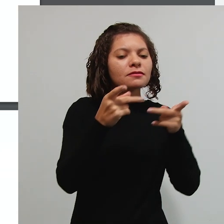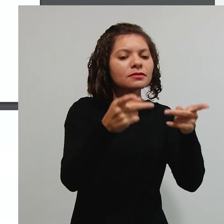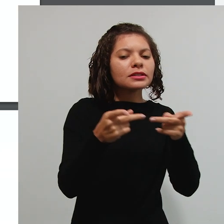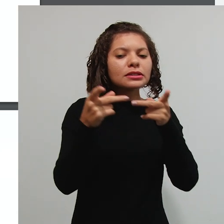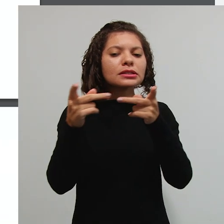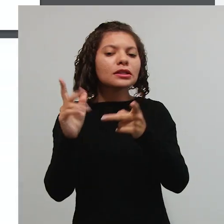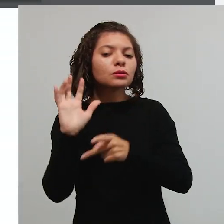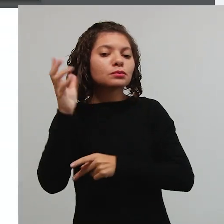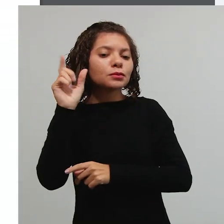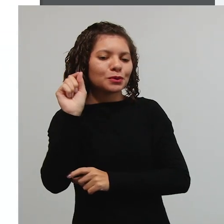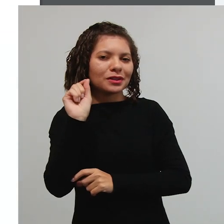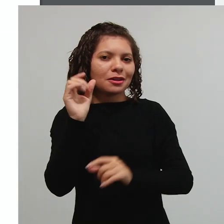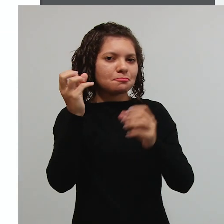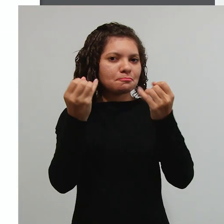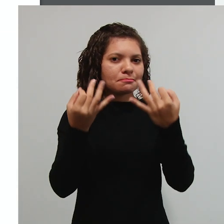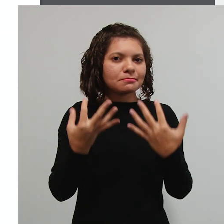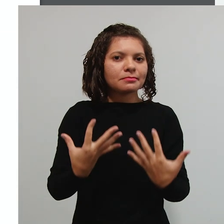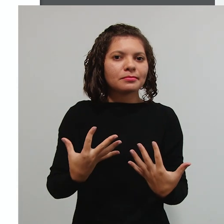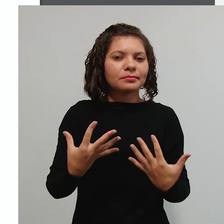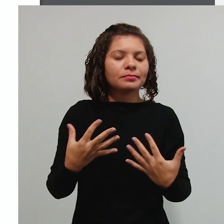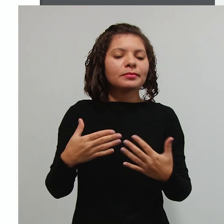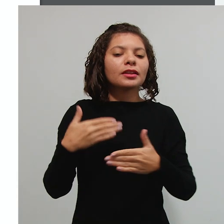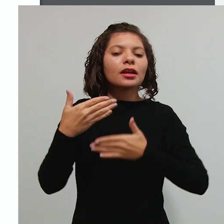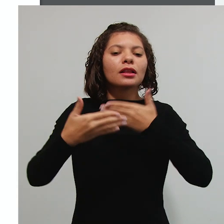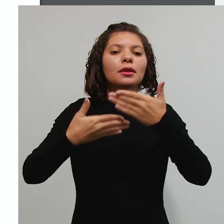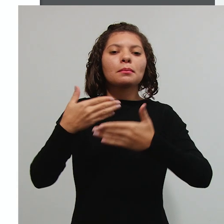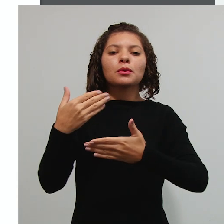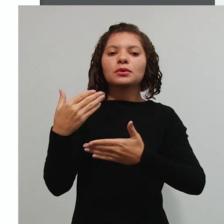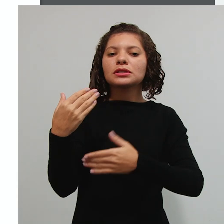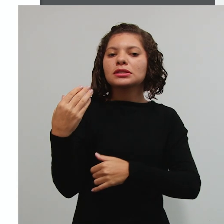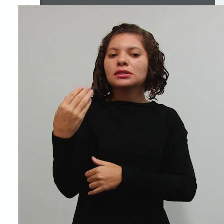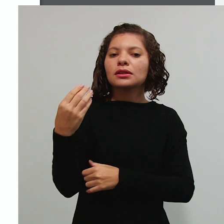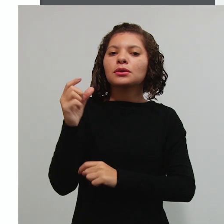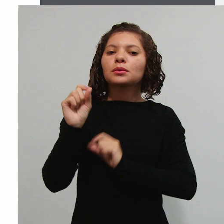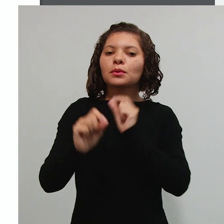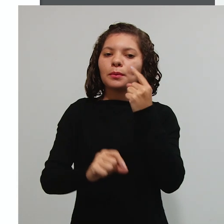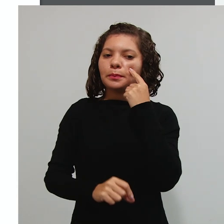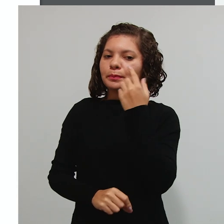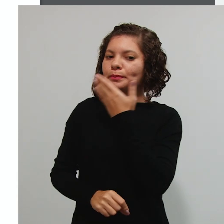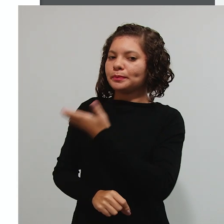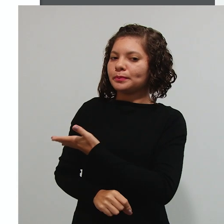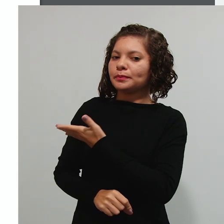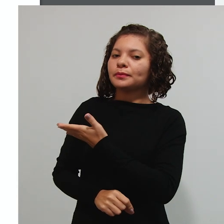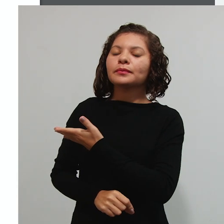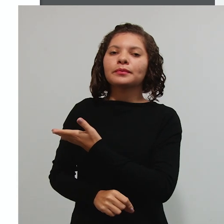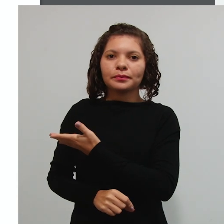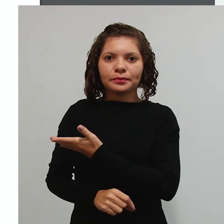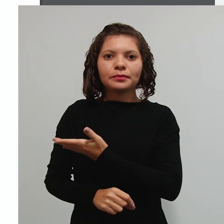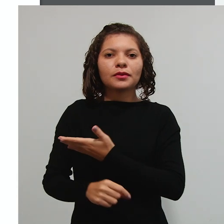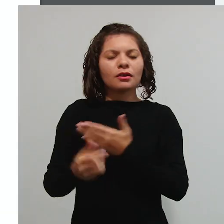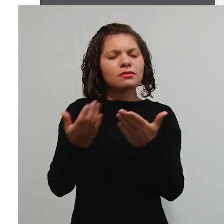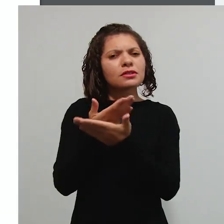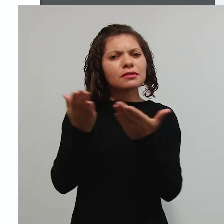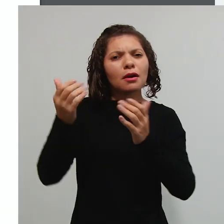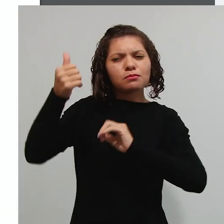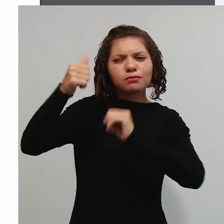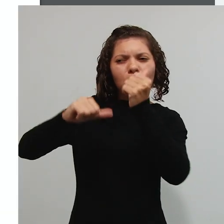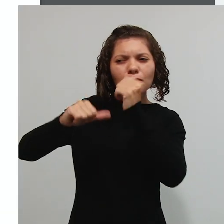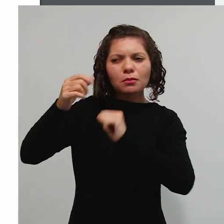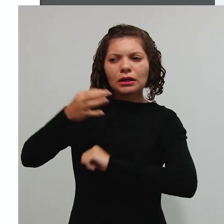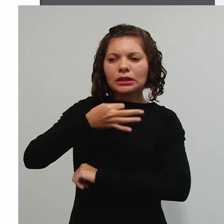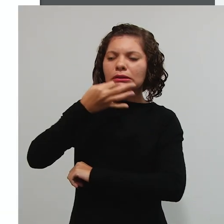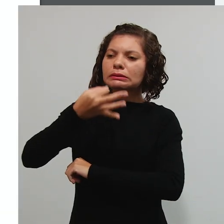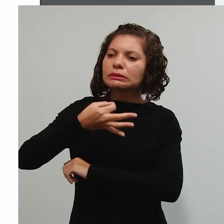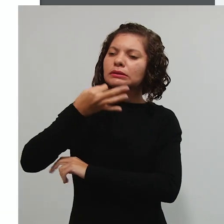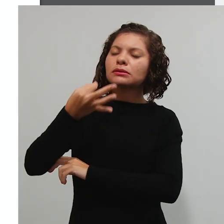visitas, tá bom? E aí, a seção 3, contando a história, você vai fazer uma análise crítica. O que é análise crítica?